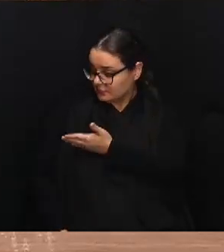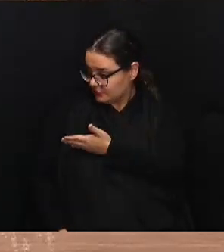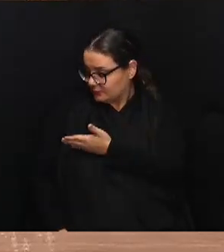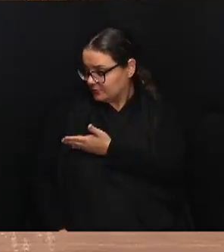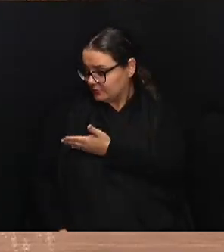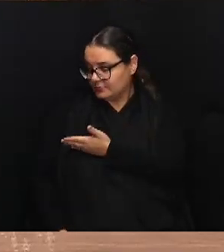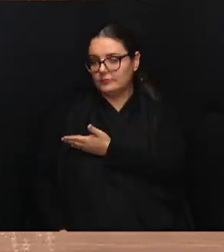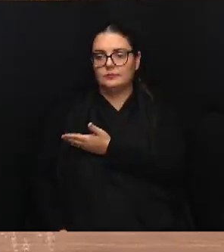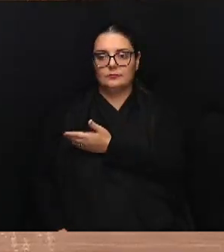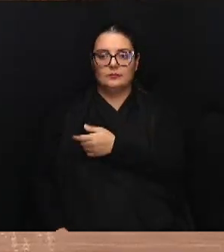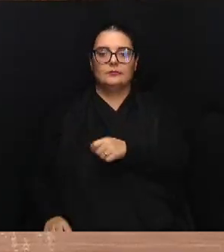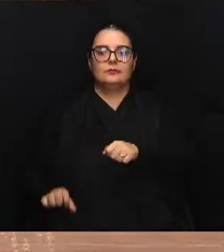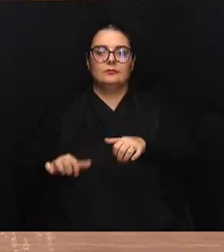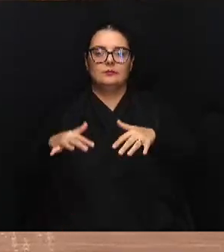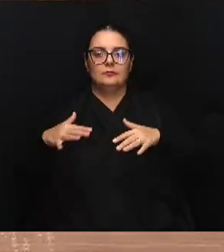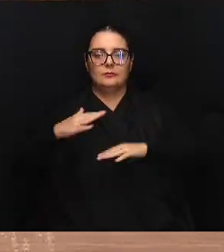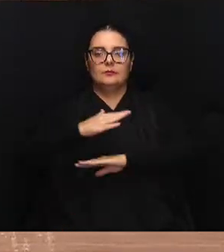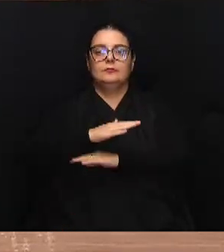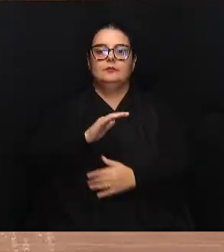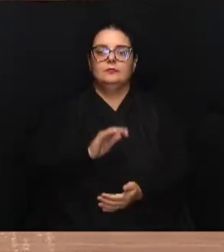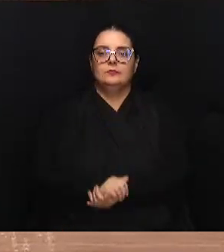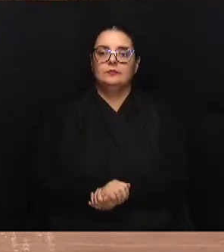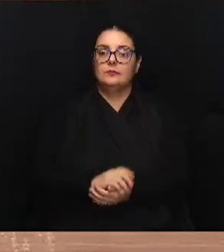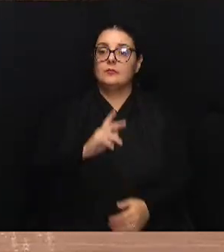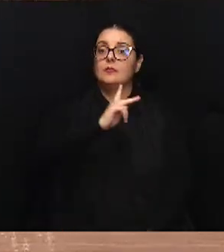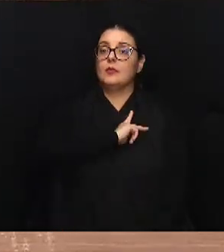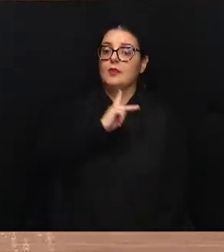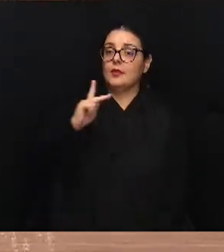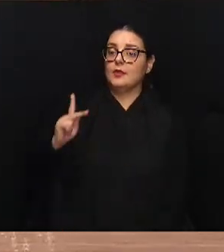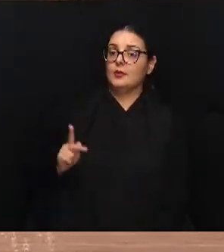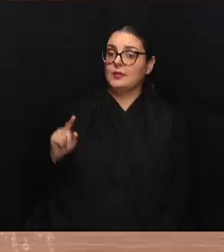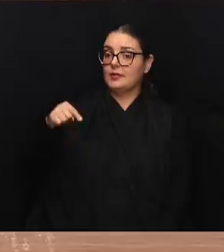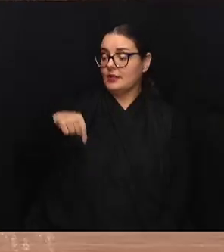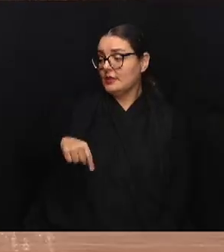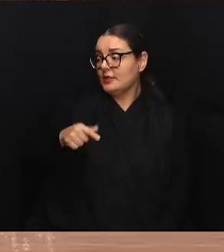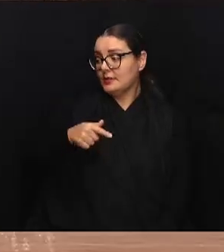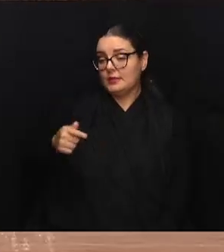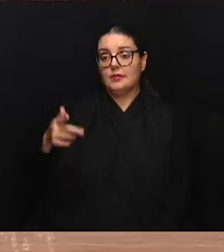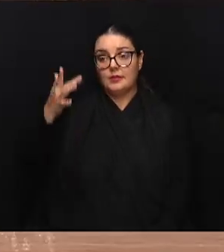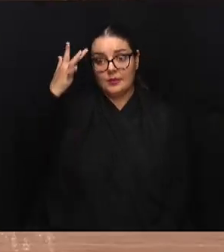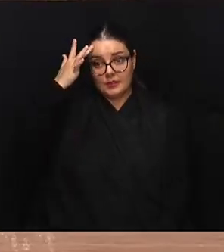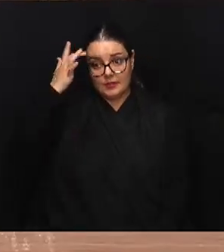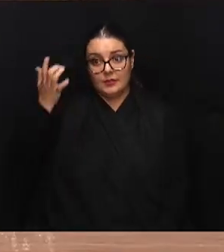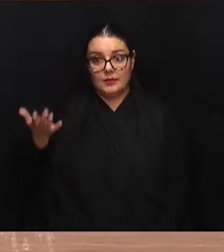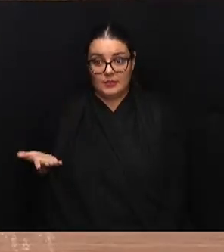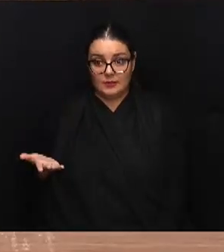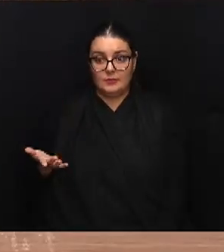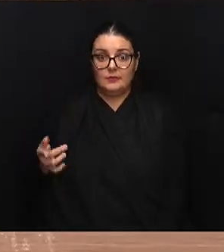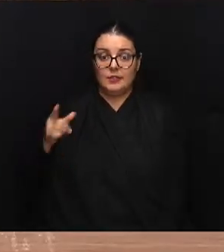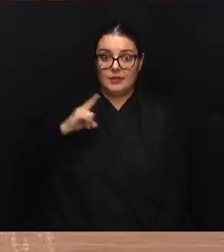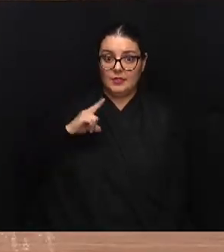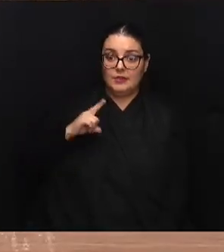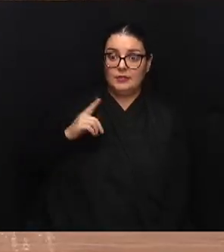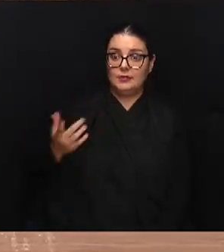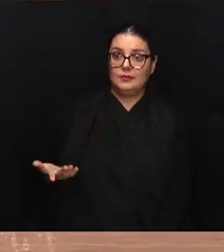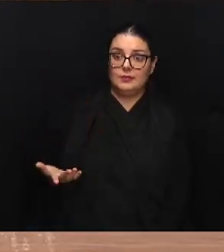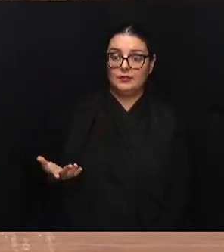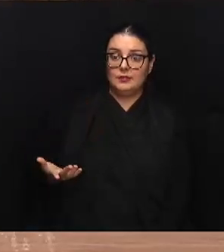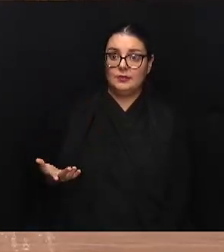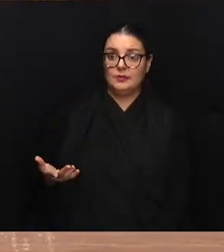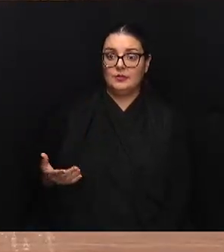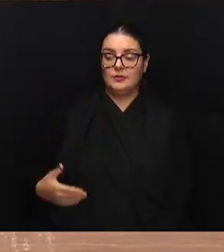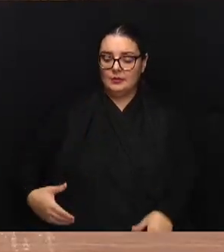entrada do plenário. Presidente, nesta semana, amanhã precisamente, né, nós teremos aí posse